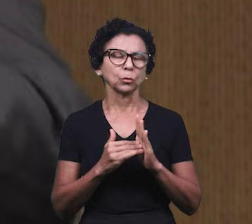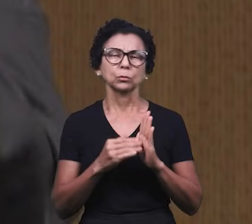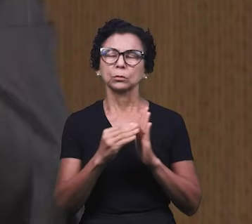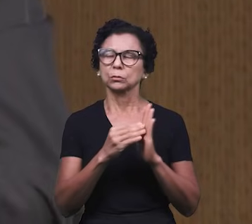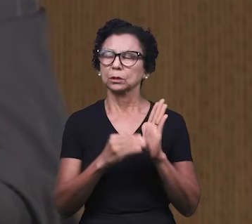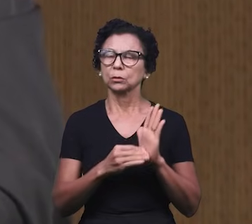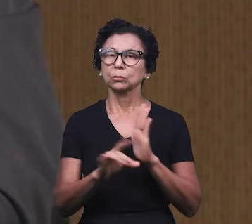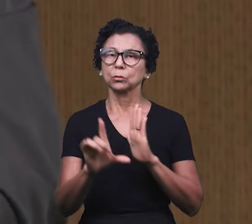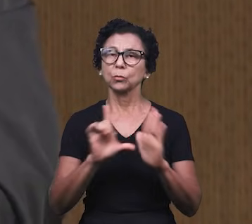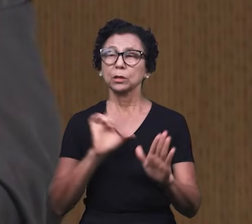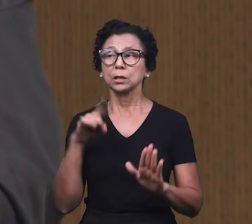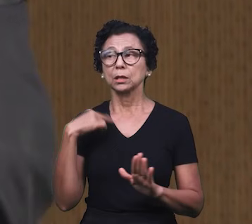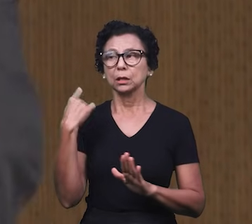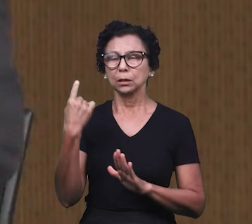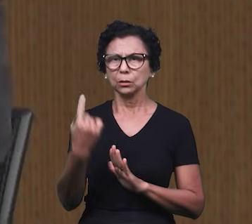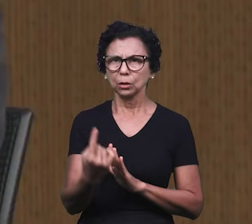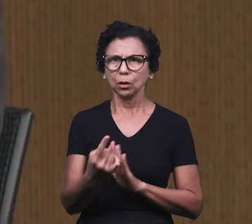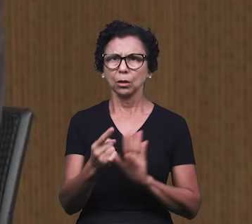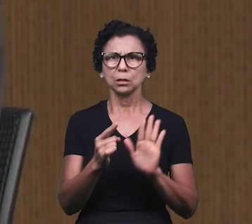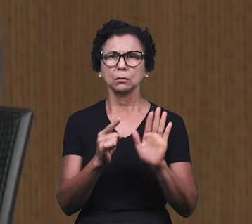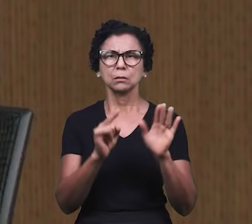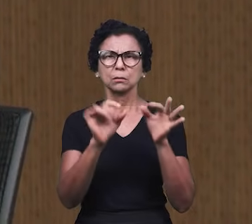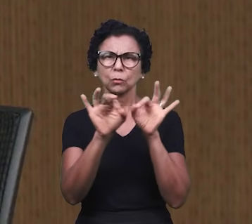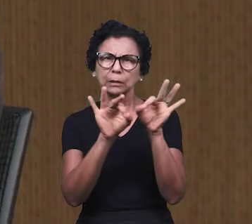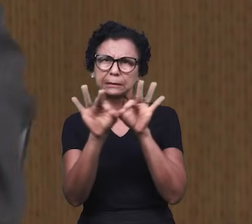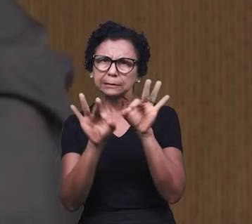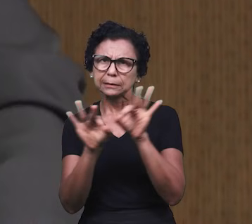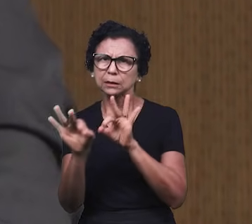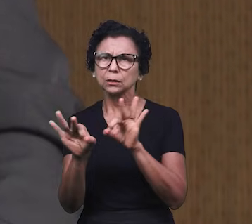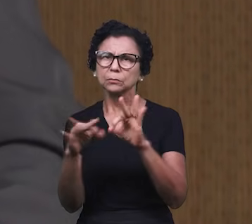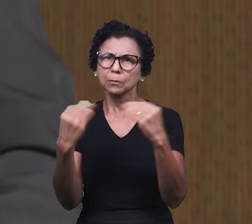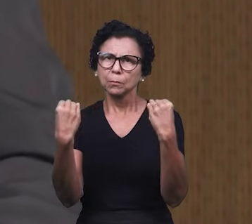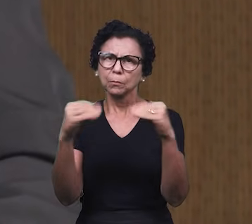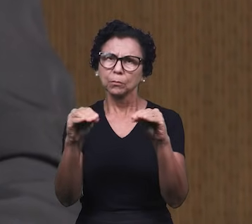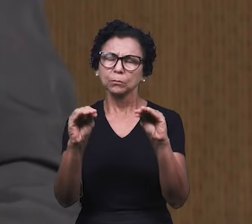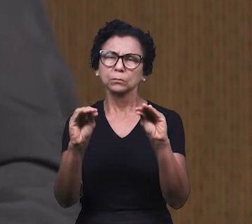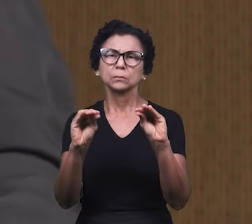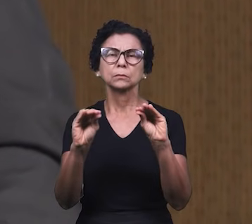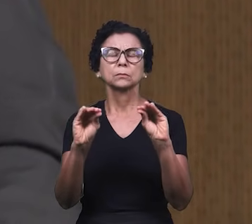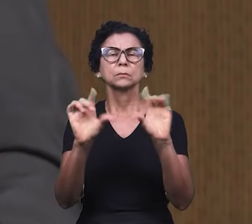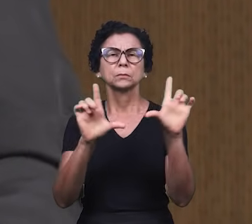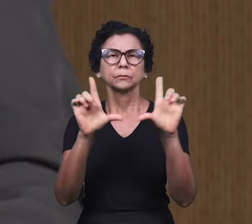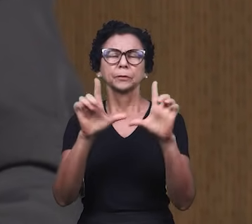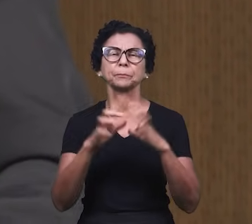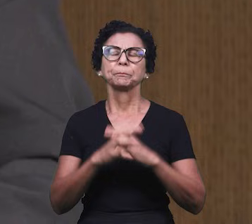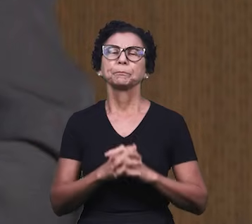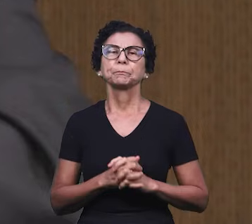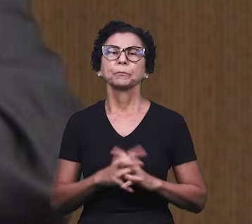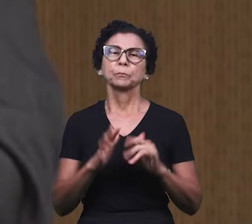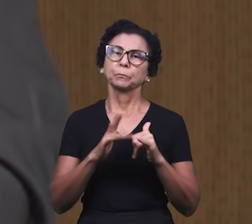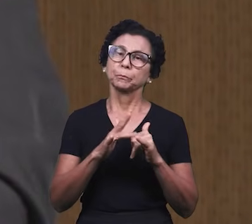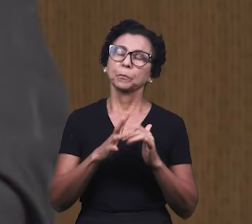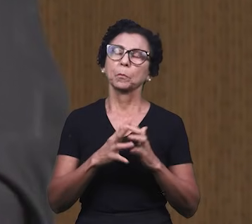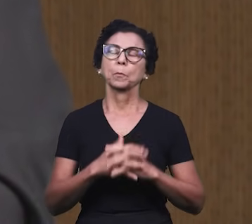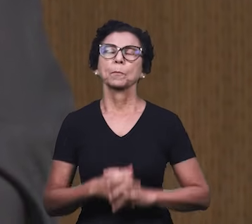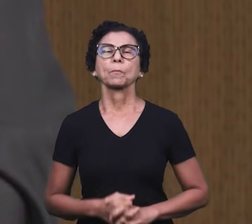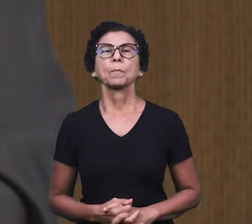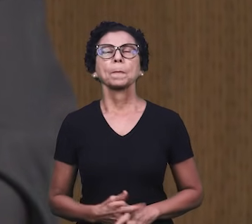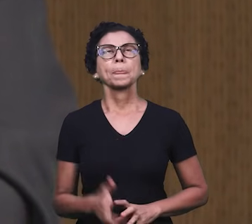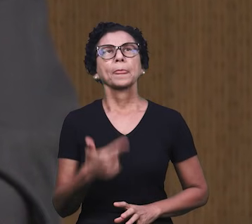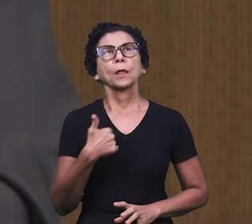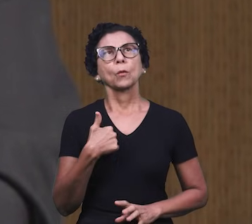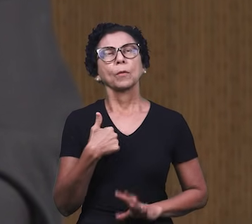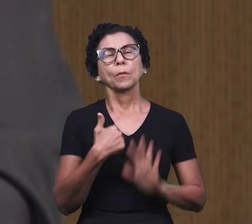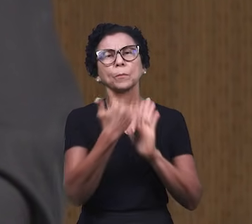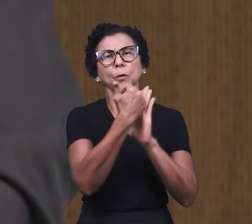nós produzimos, né? Operamos aquilo ali. Mas olha só, dentro da experiência que eu tive de televisão e como eu faço a